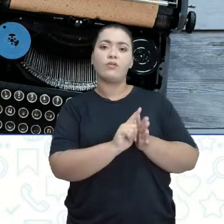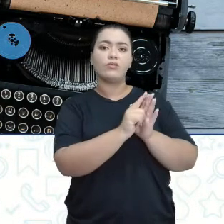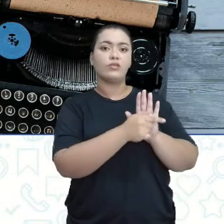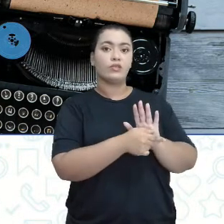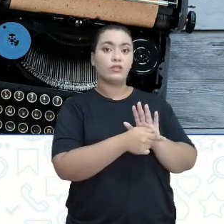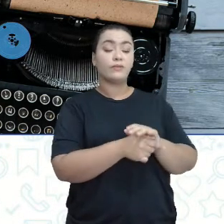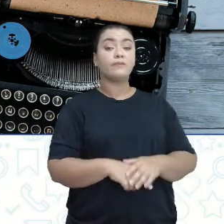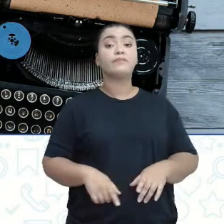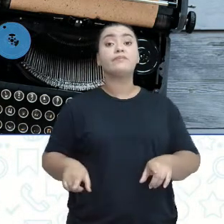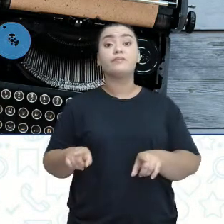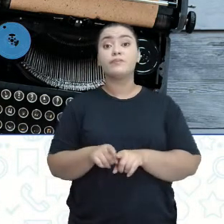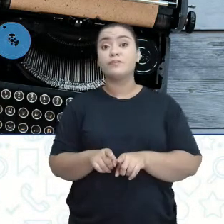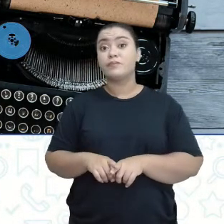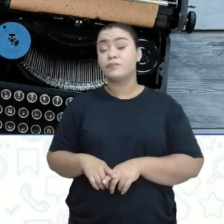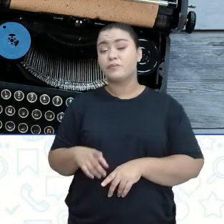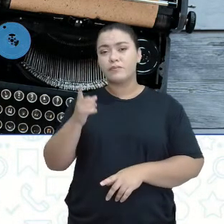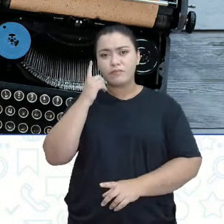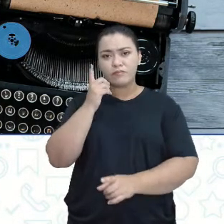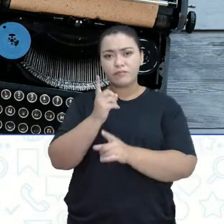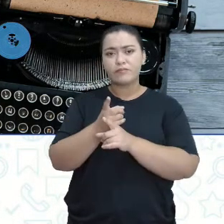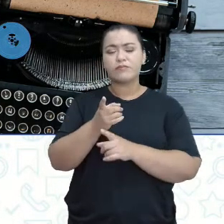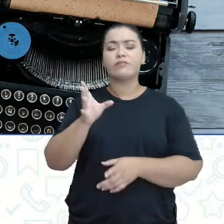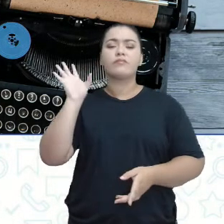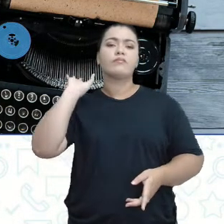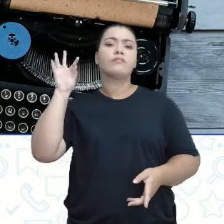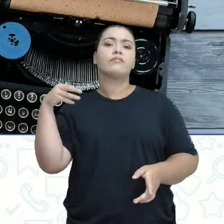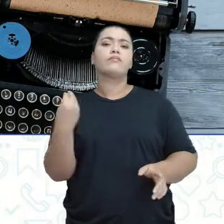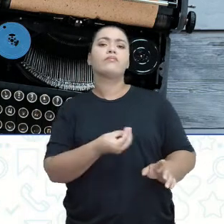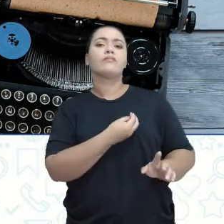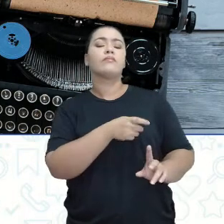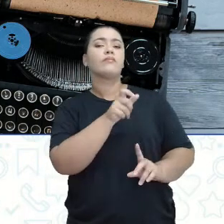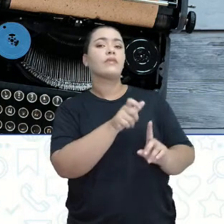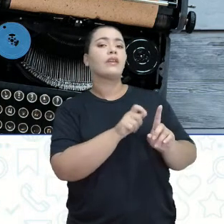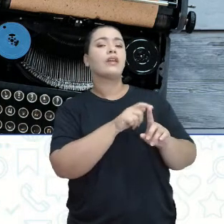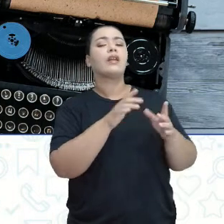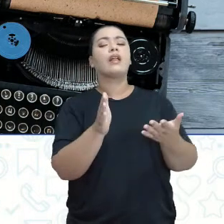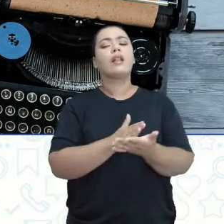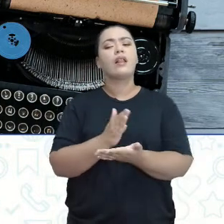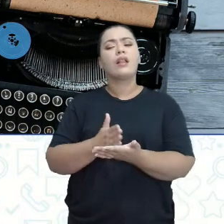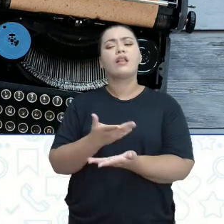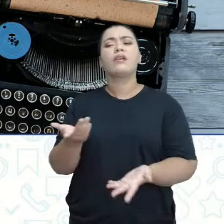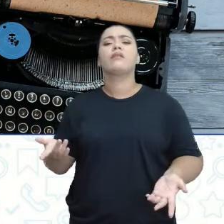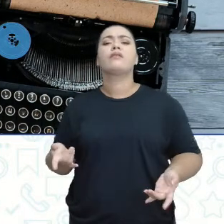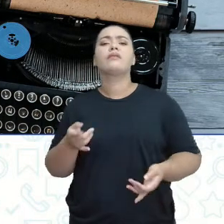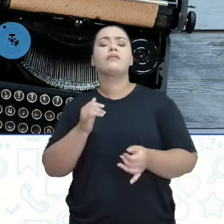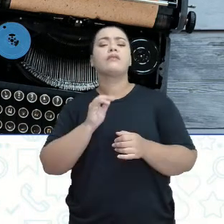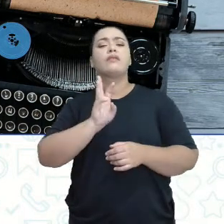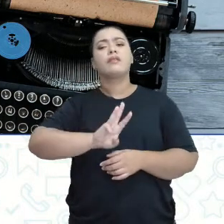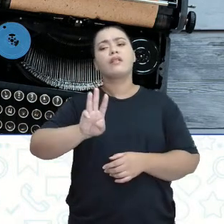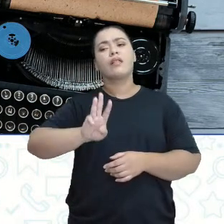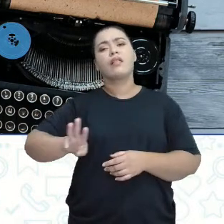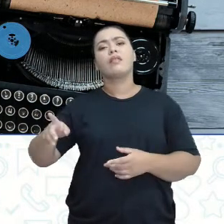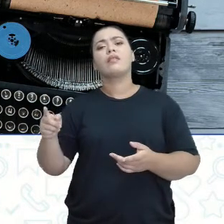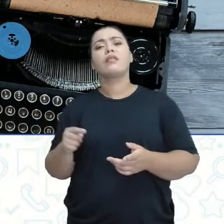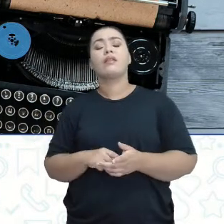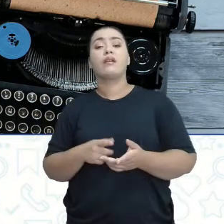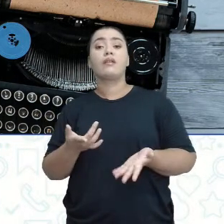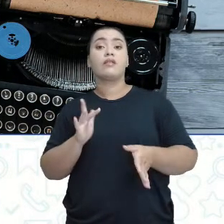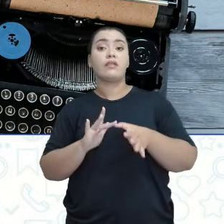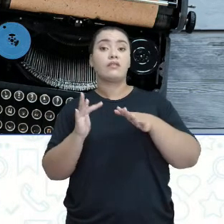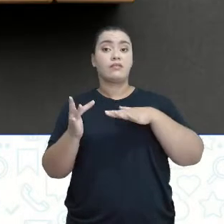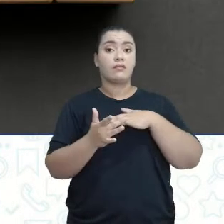Assim, encontramos a biografia em livros, sites de internet, jornais, revistas, blogs, redes